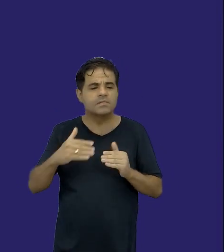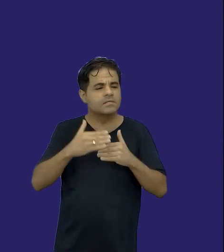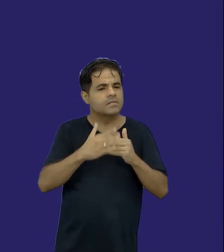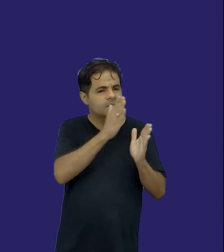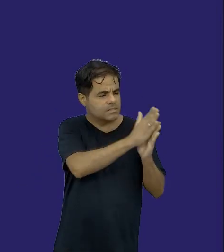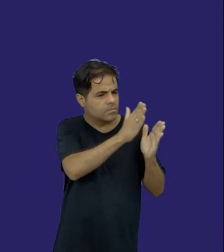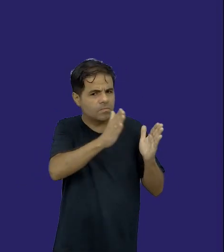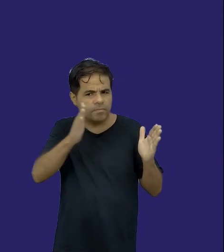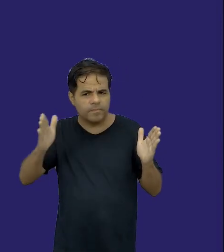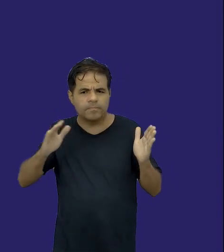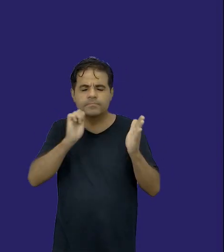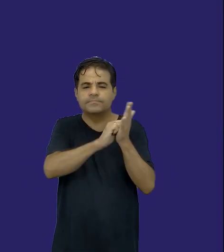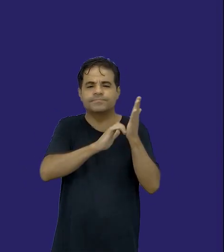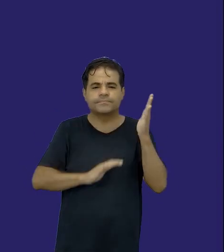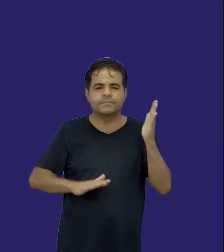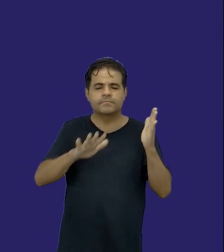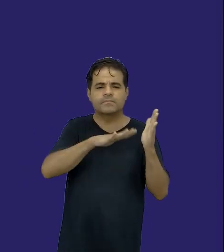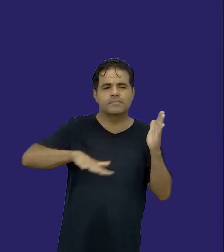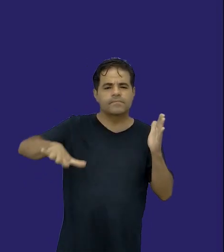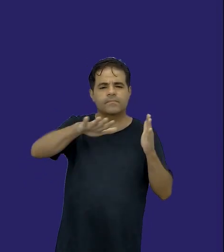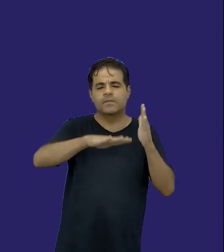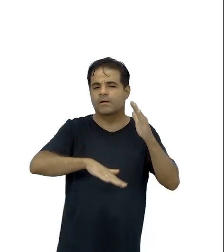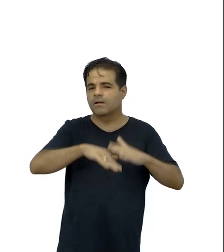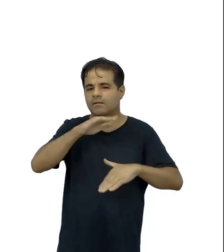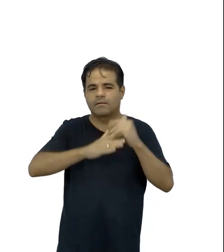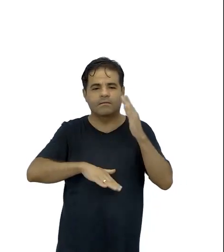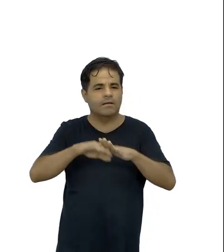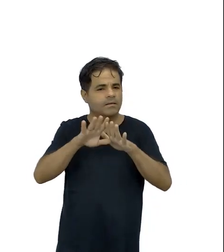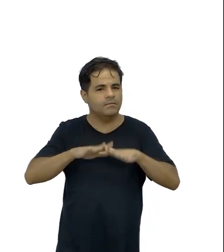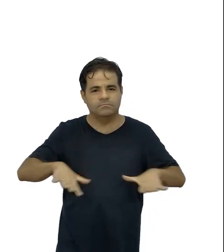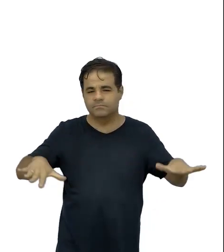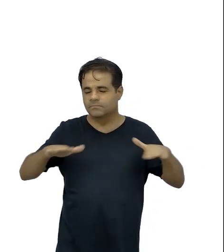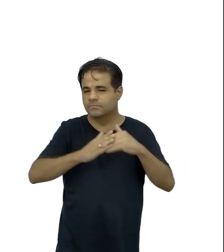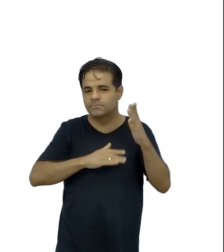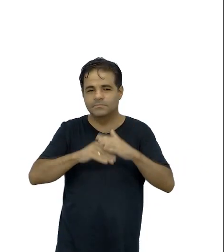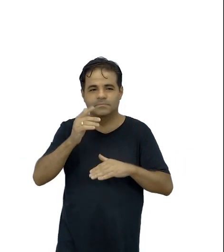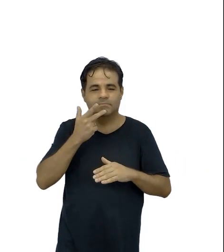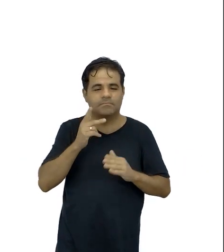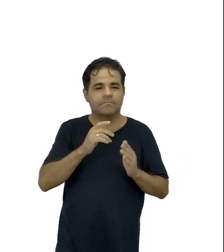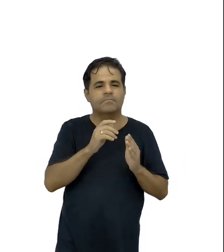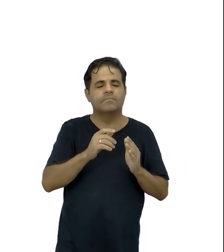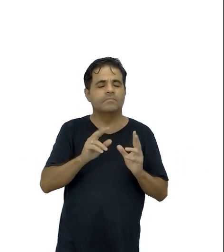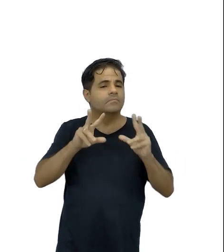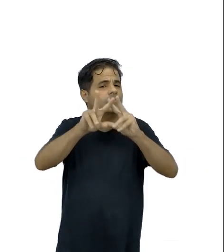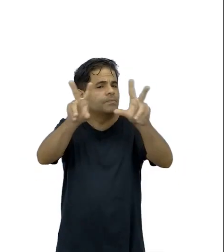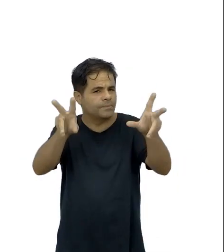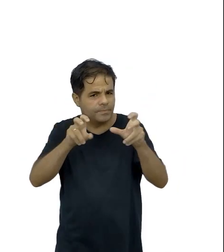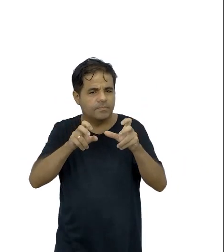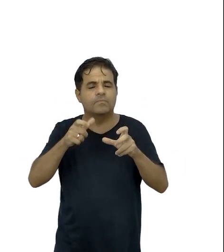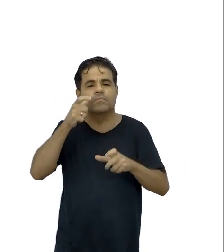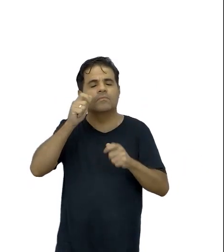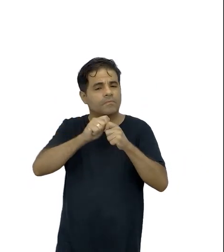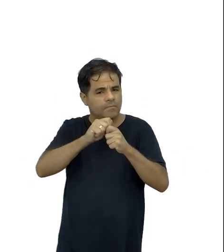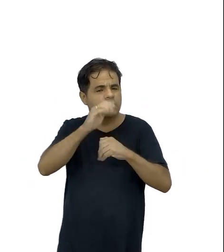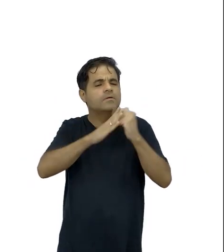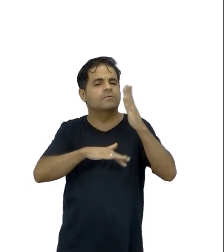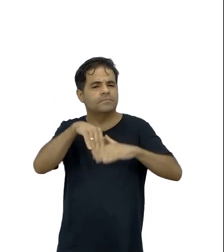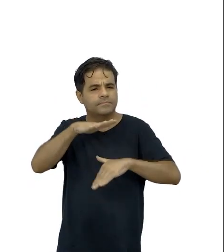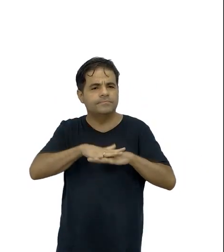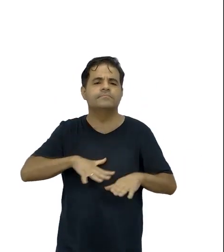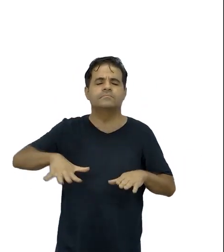das atividades do material em questão, certo? Vamos revisar um pouquinho